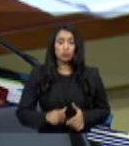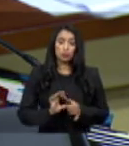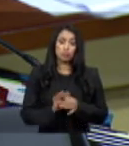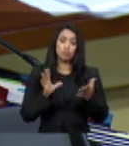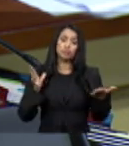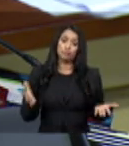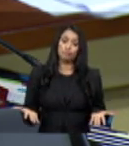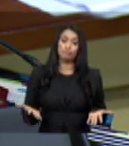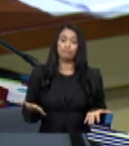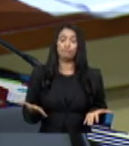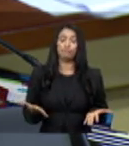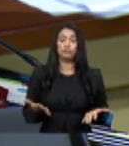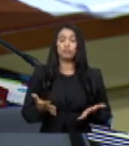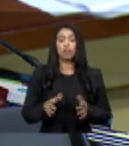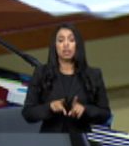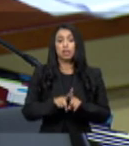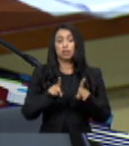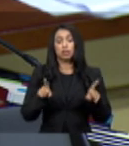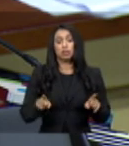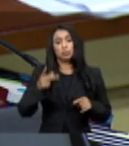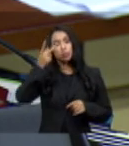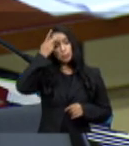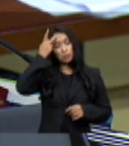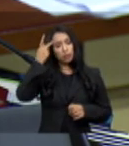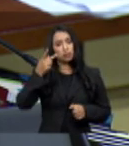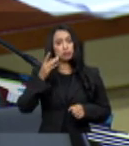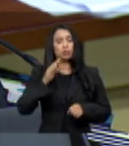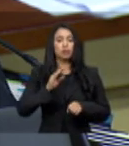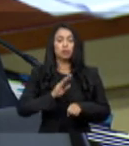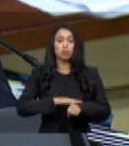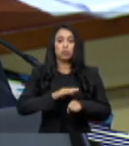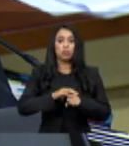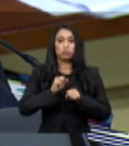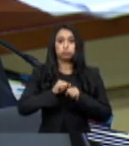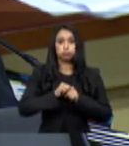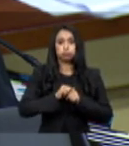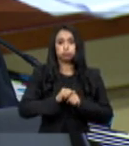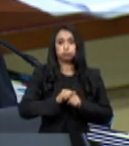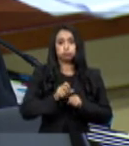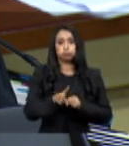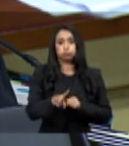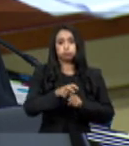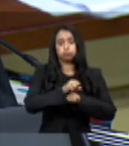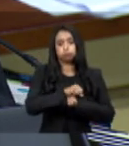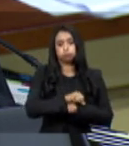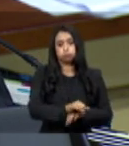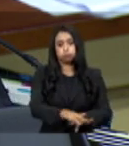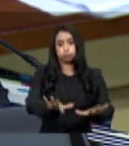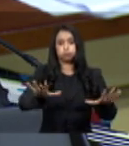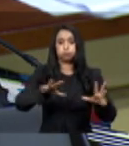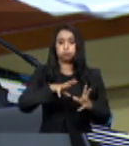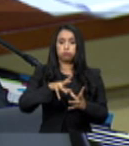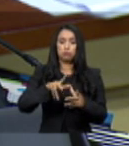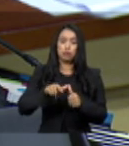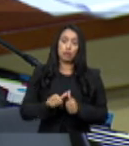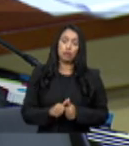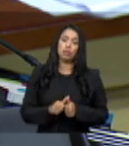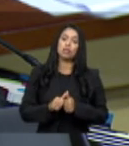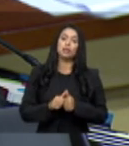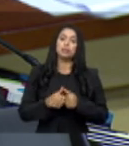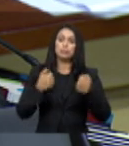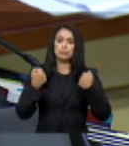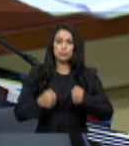tanto eu acho que numa situação de pandemia e a cadeia de comando deve ser bem definida